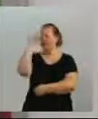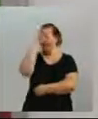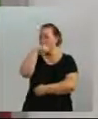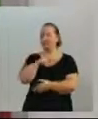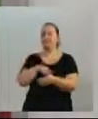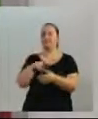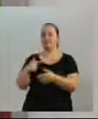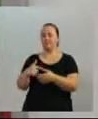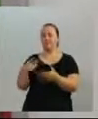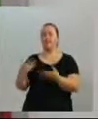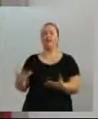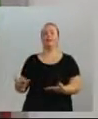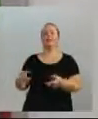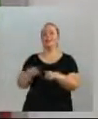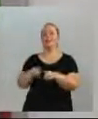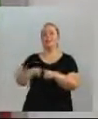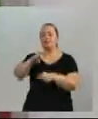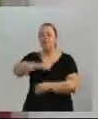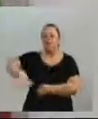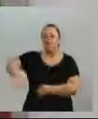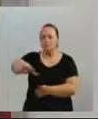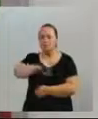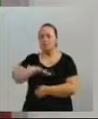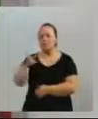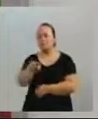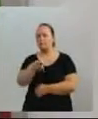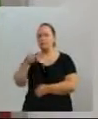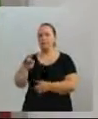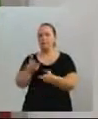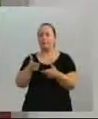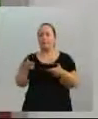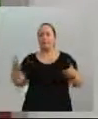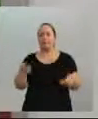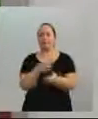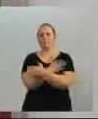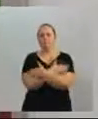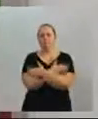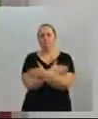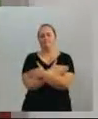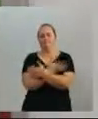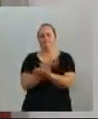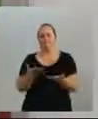cidade e da nossa sociedade frente ao aumento do desemprego. E para